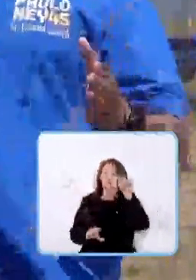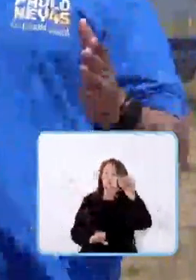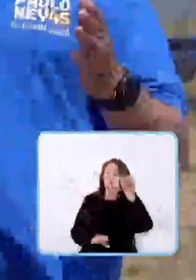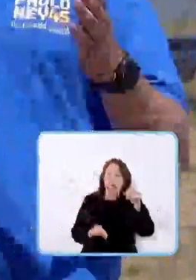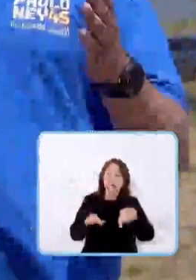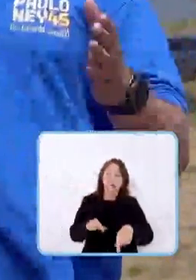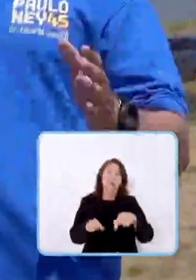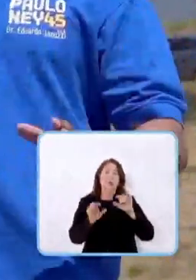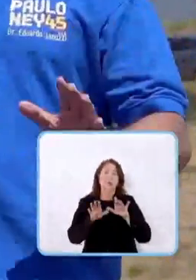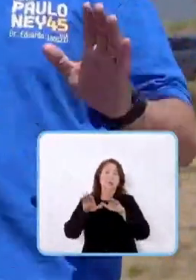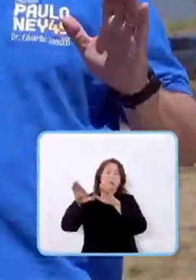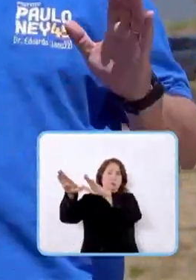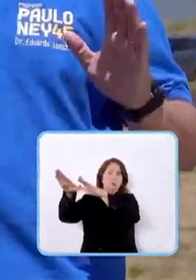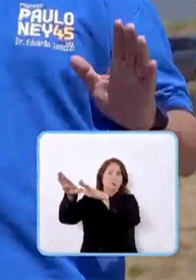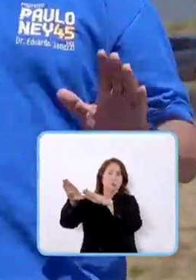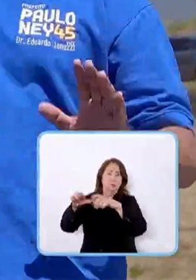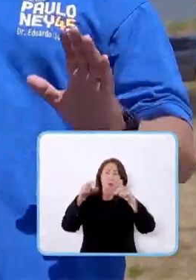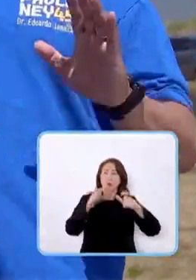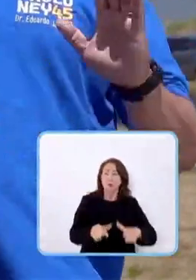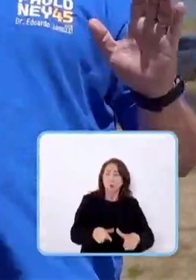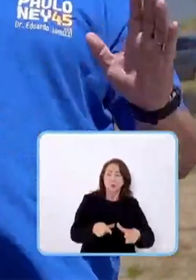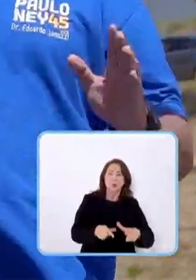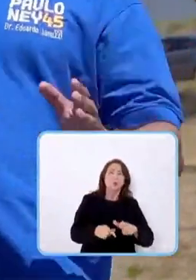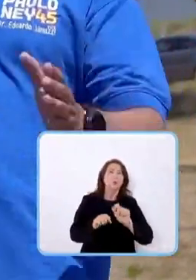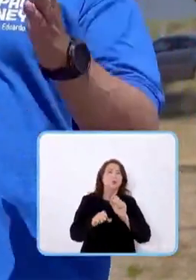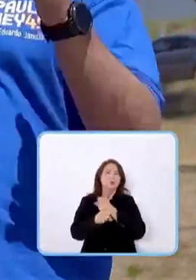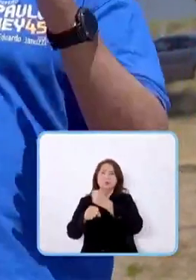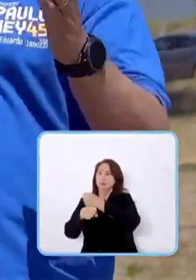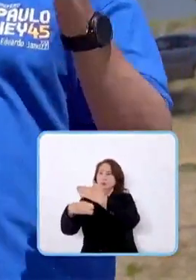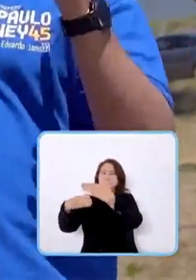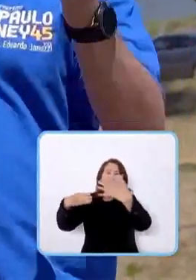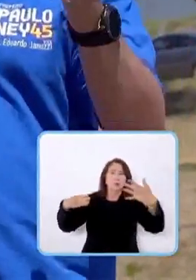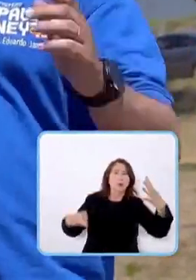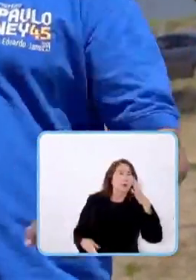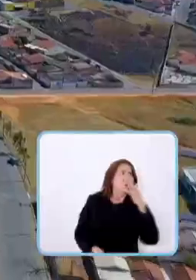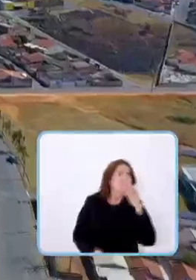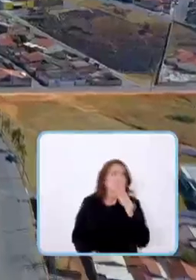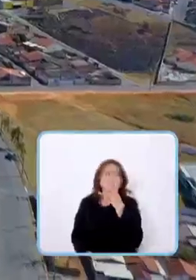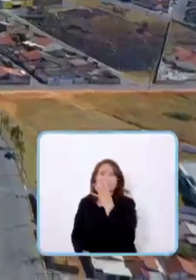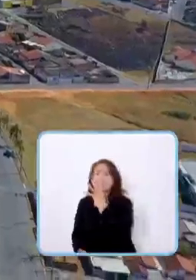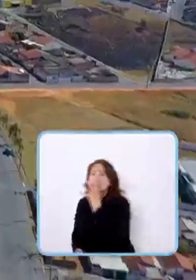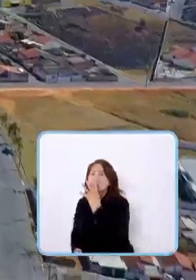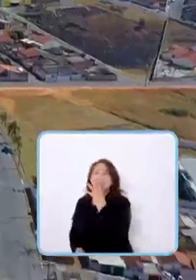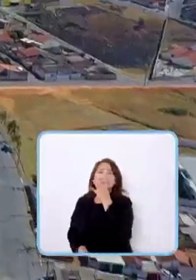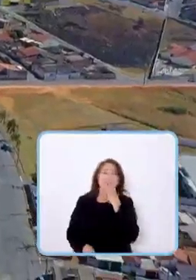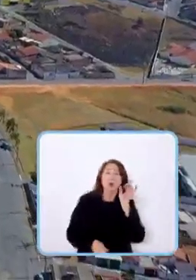aqui da Zona Sul. A gente está num lugar muito simbólico, onde foi feito muita coisa.